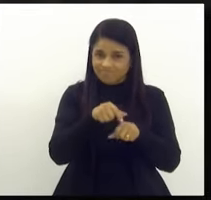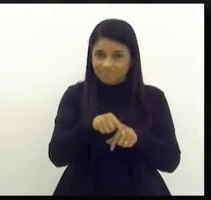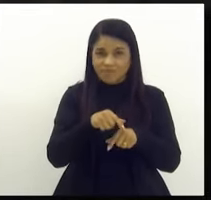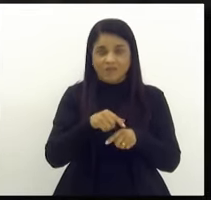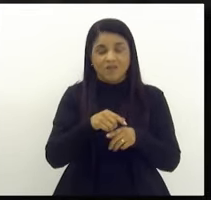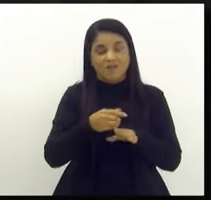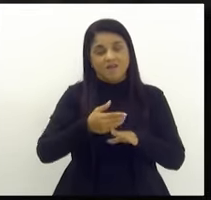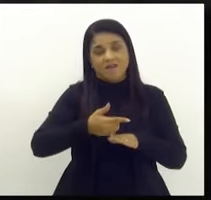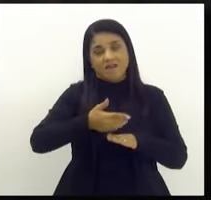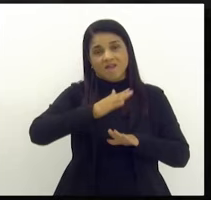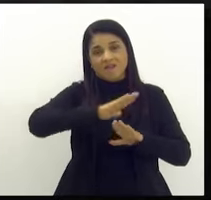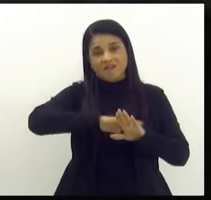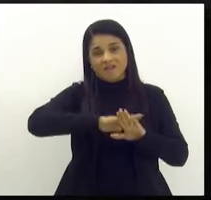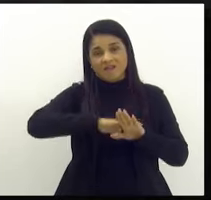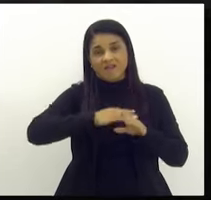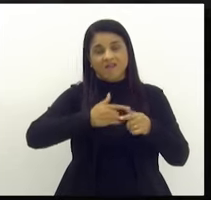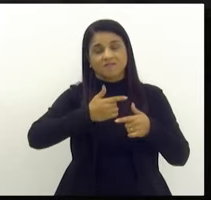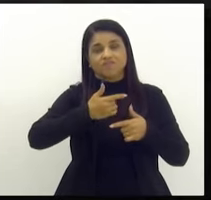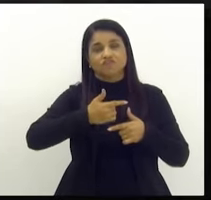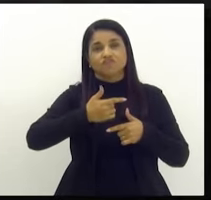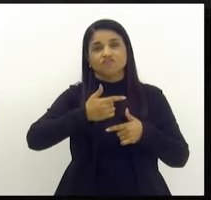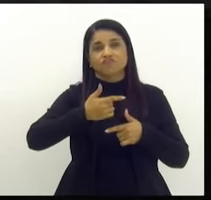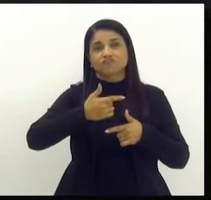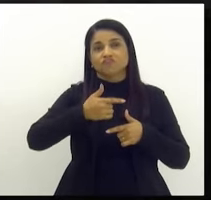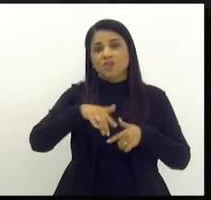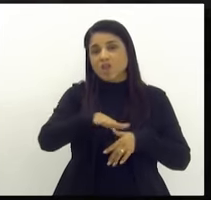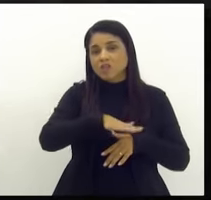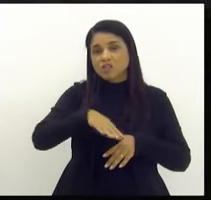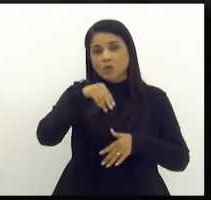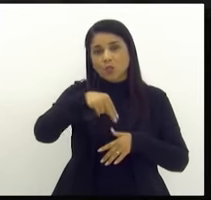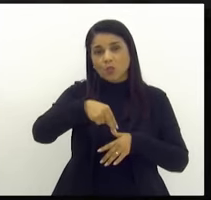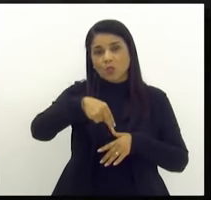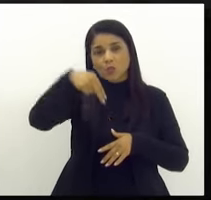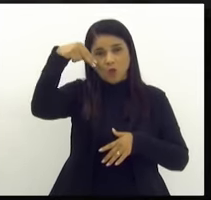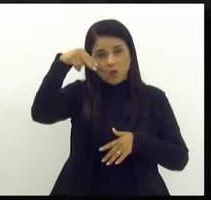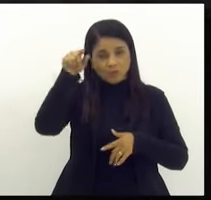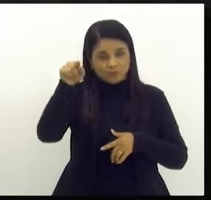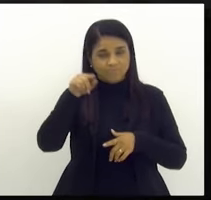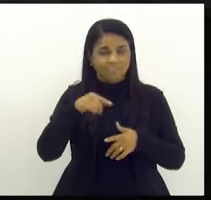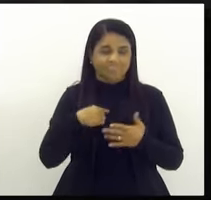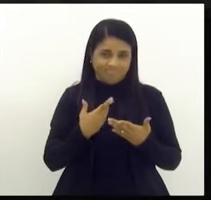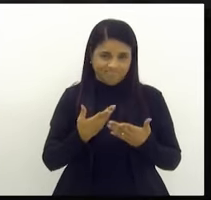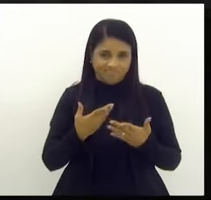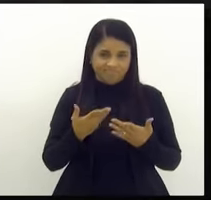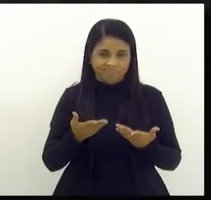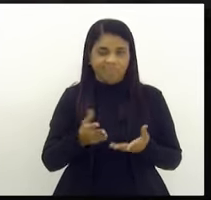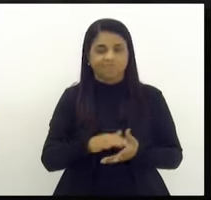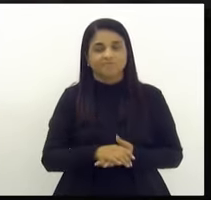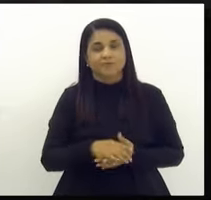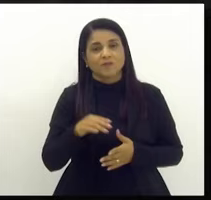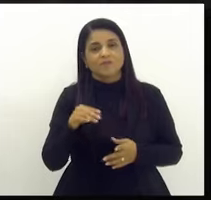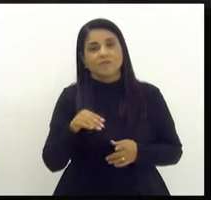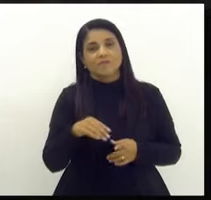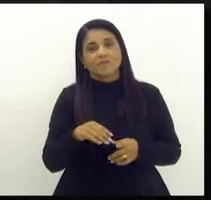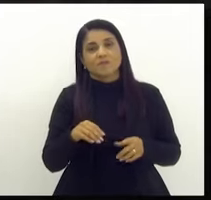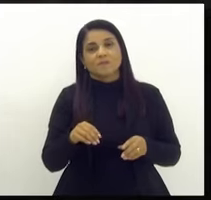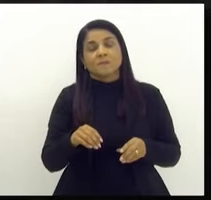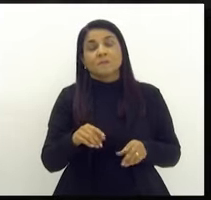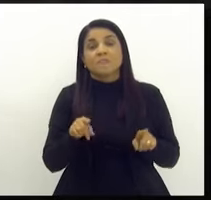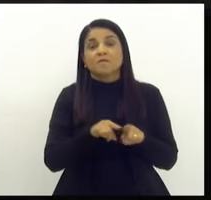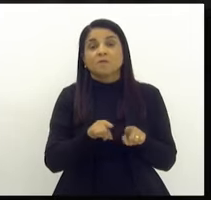estados da região norte com histórico de violações de direitos e o fundo de